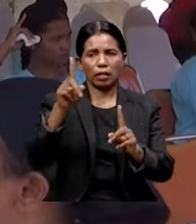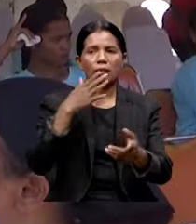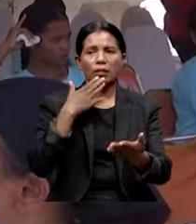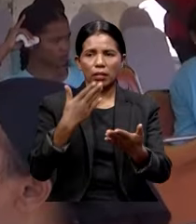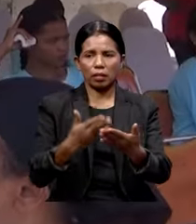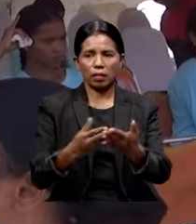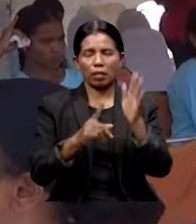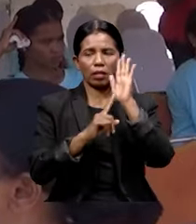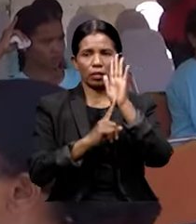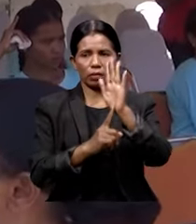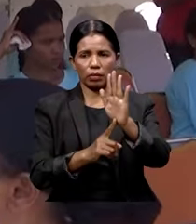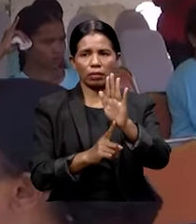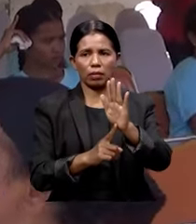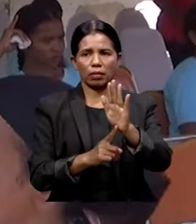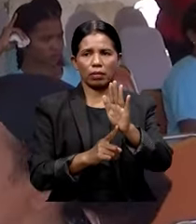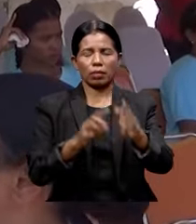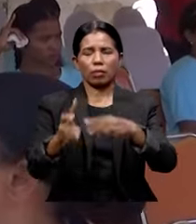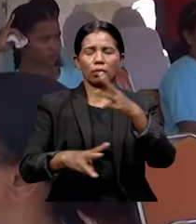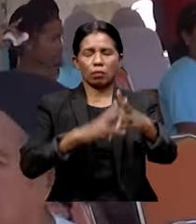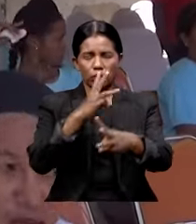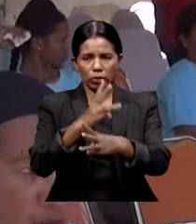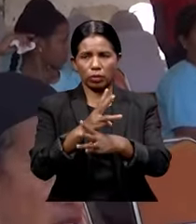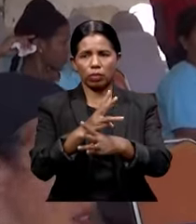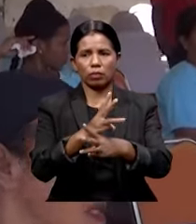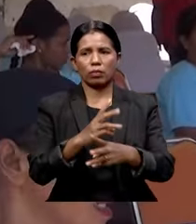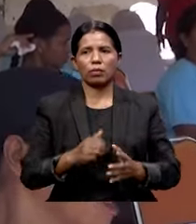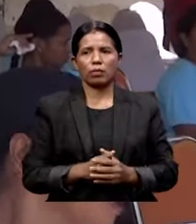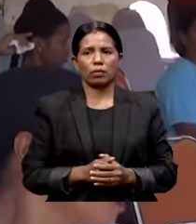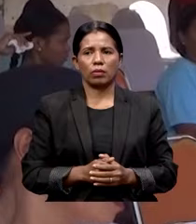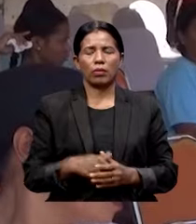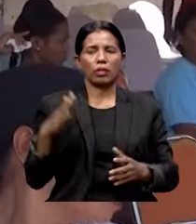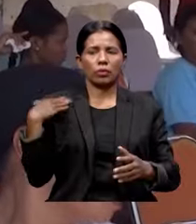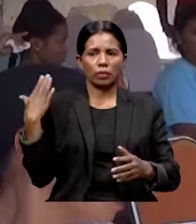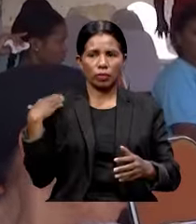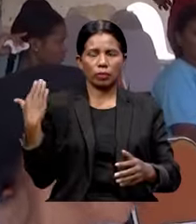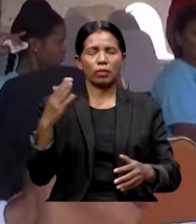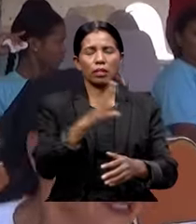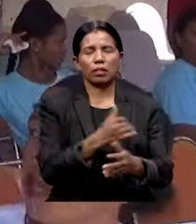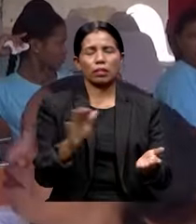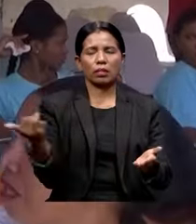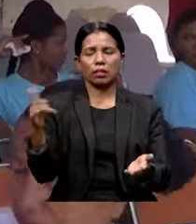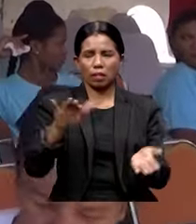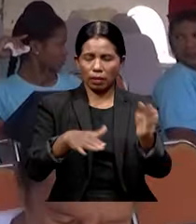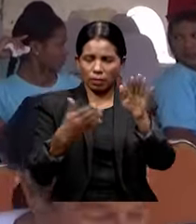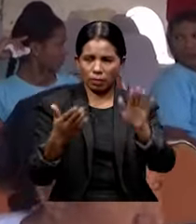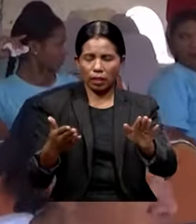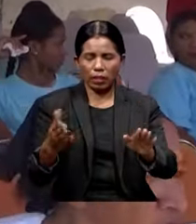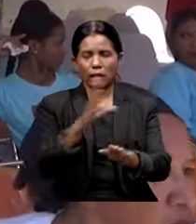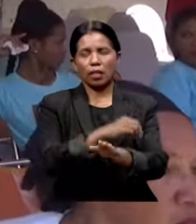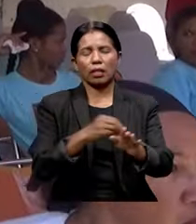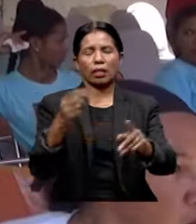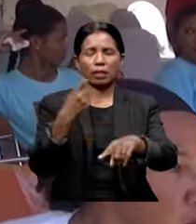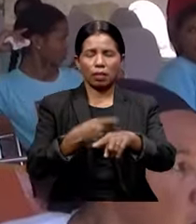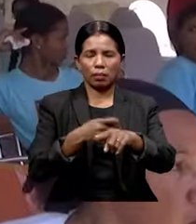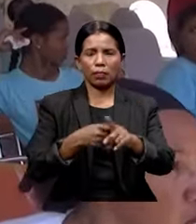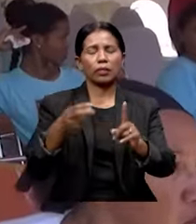o Riaturu, o mundo toma catac. Juventude de Rupancha, nem mate durante a massacre Santa Cruz,